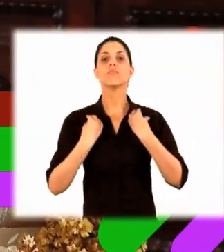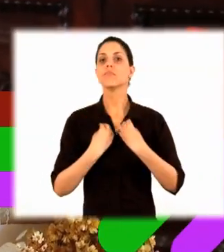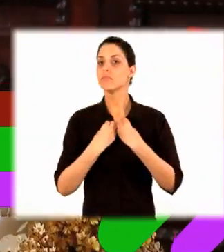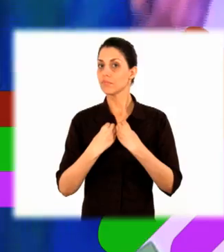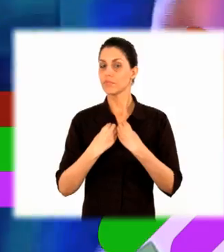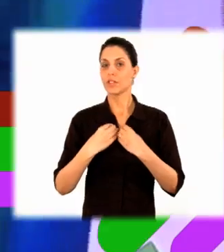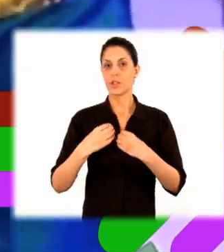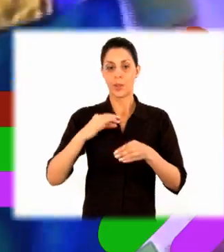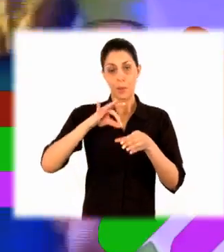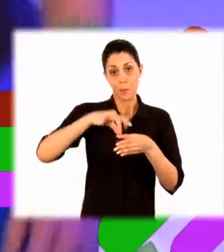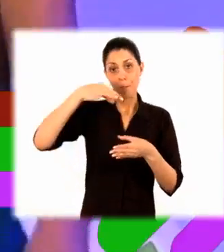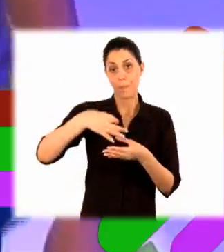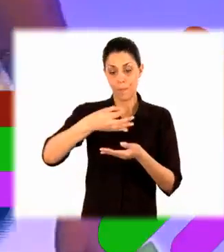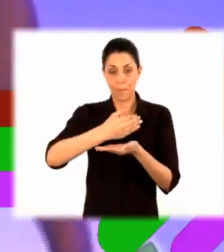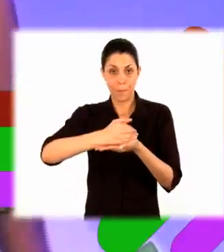pérolas